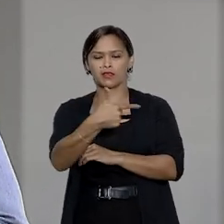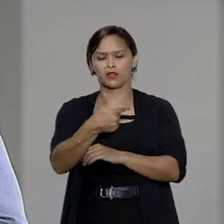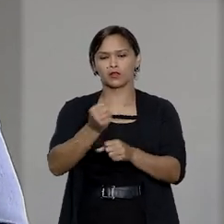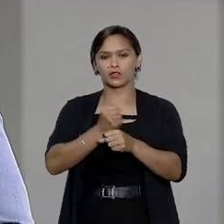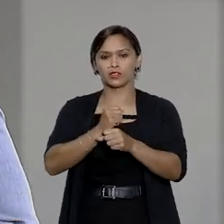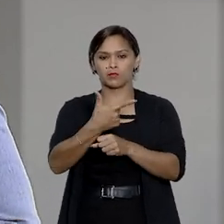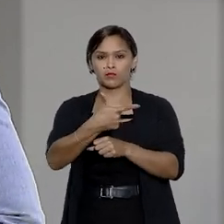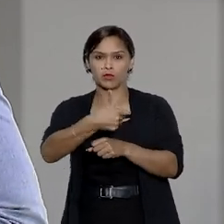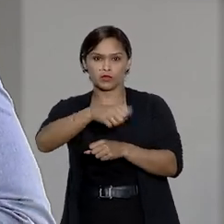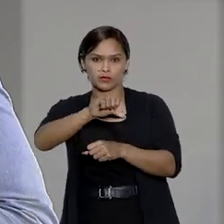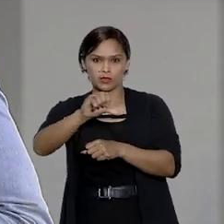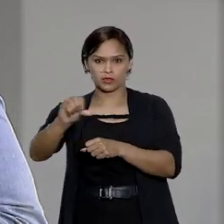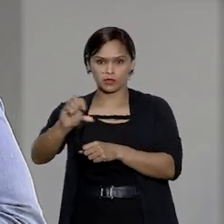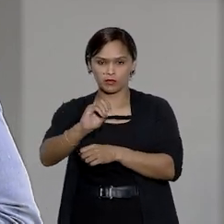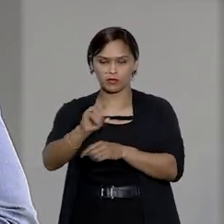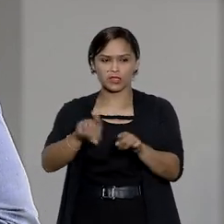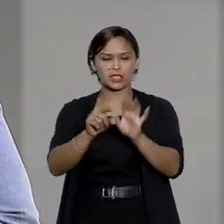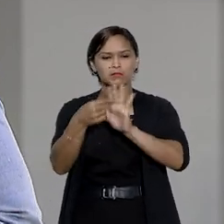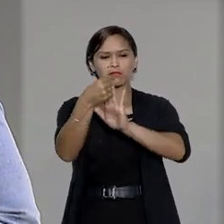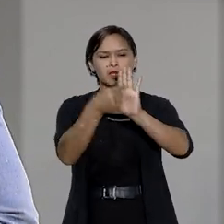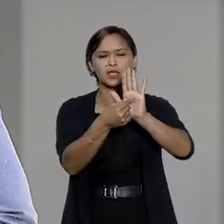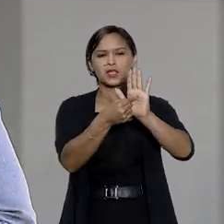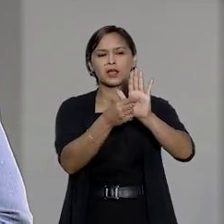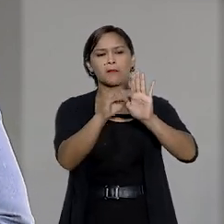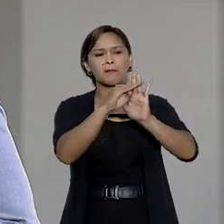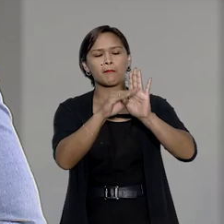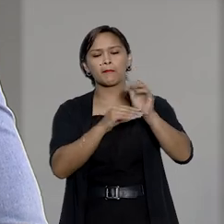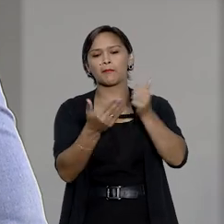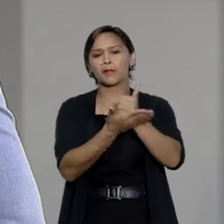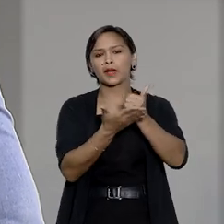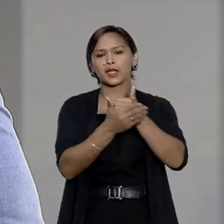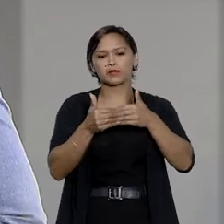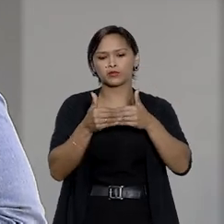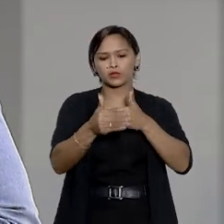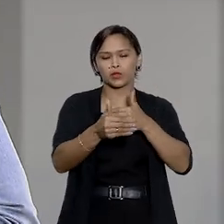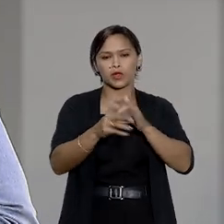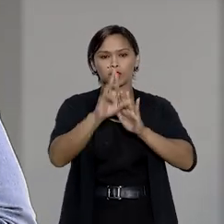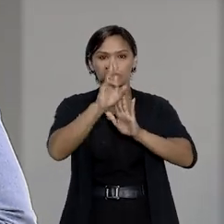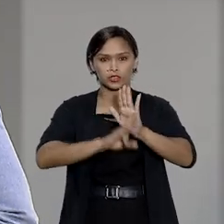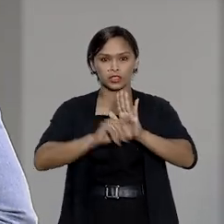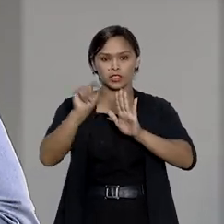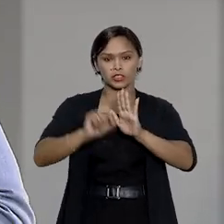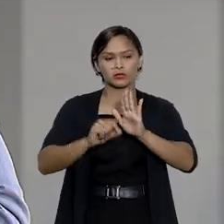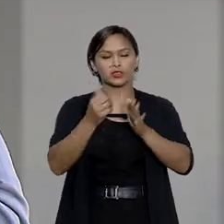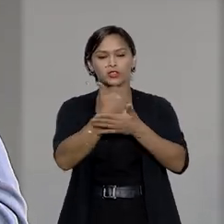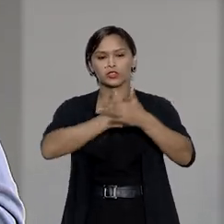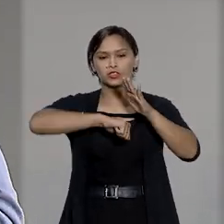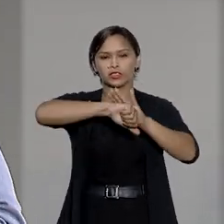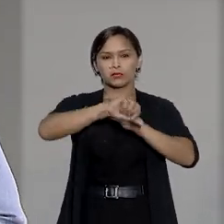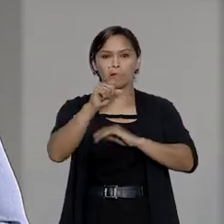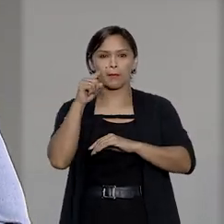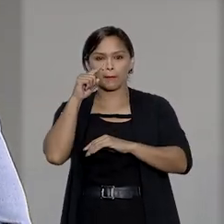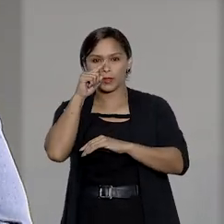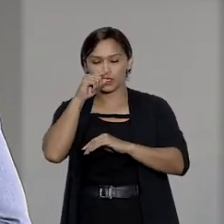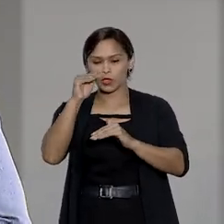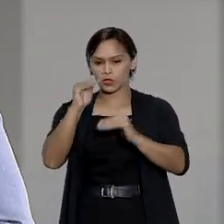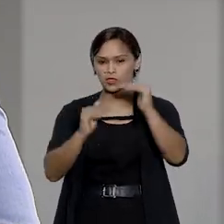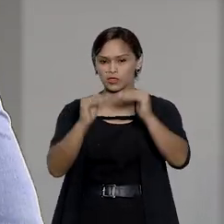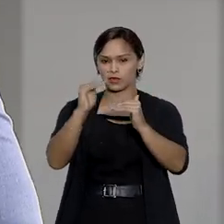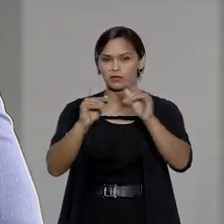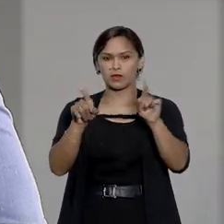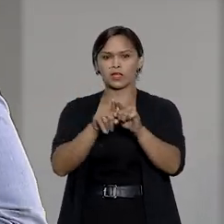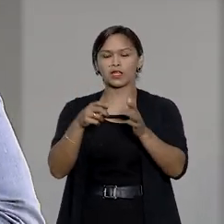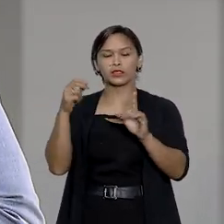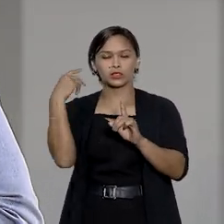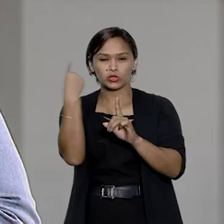1990, que trazia parâmetros para progressão de regime no caso de crimes hediondos e equiparados à